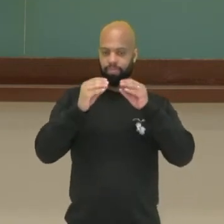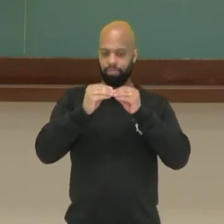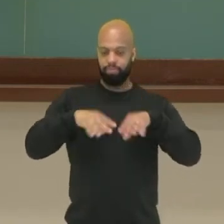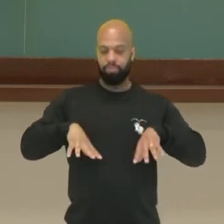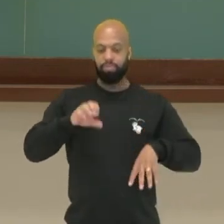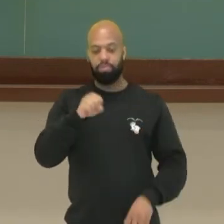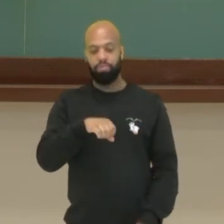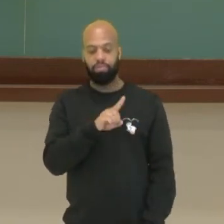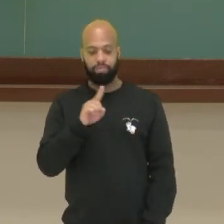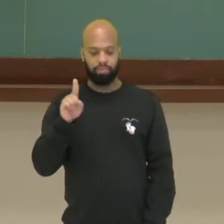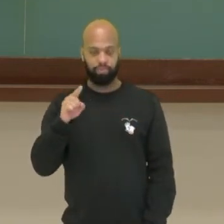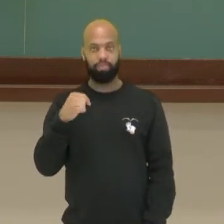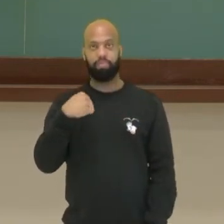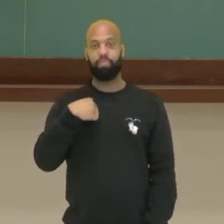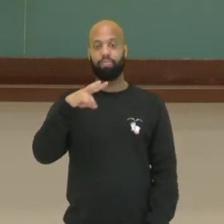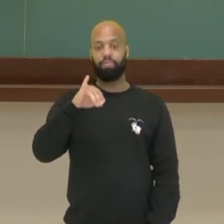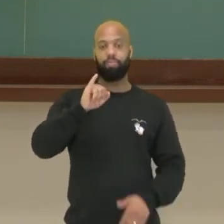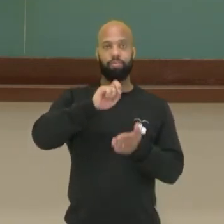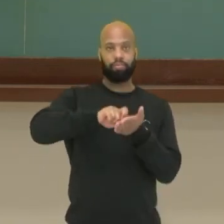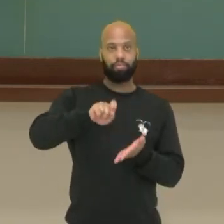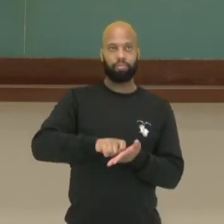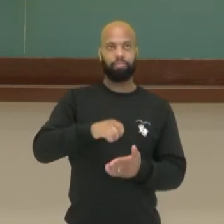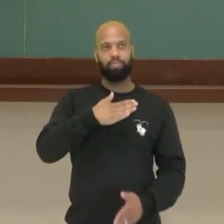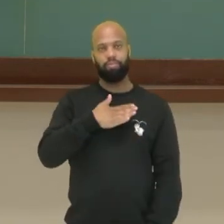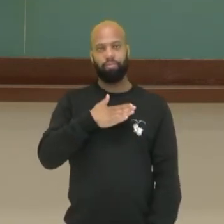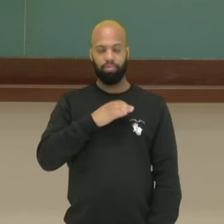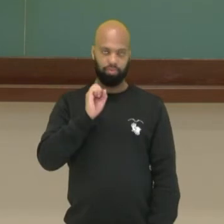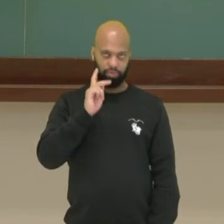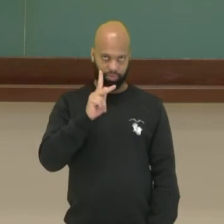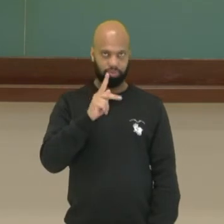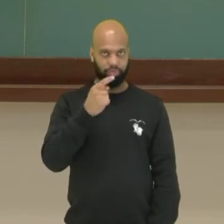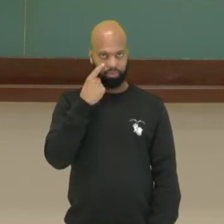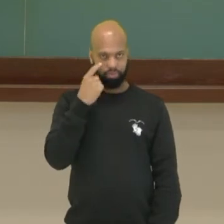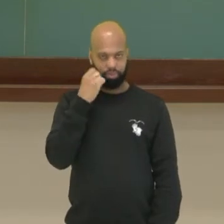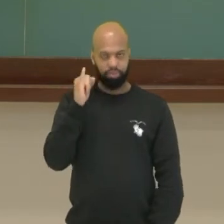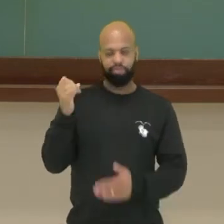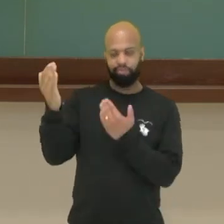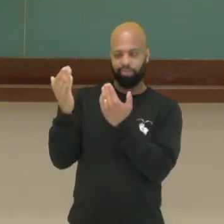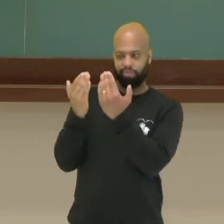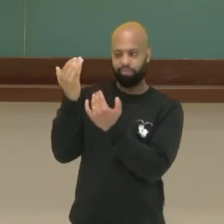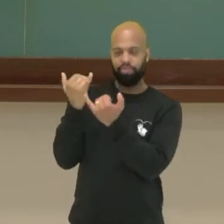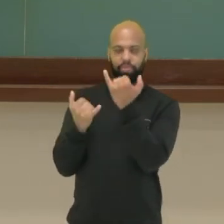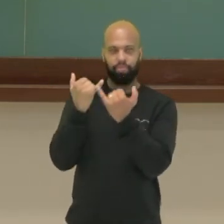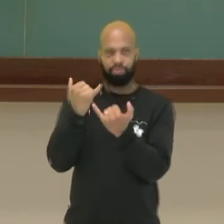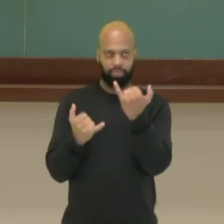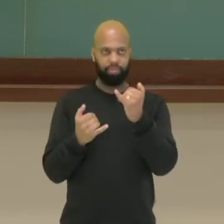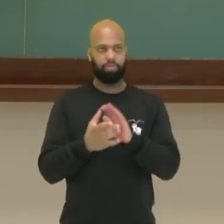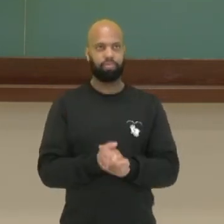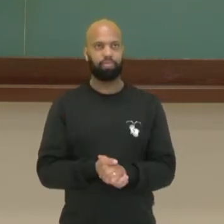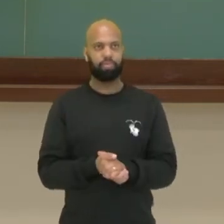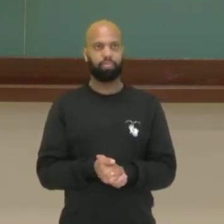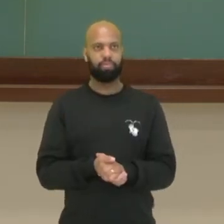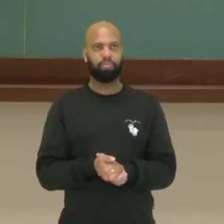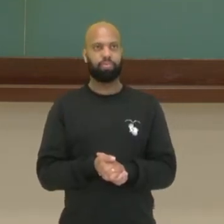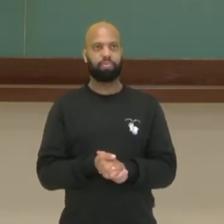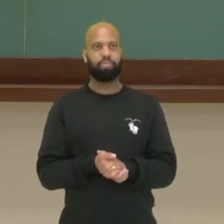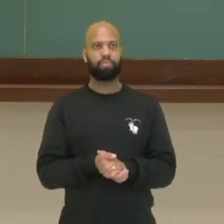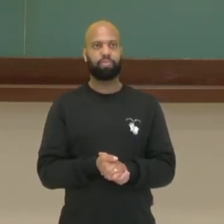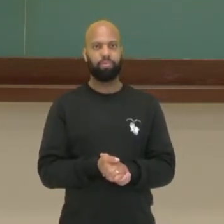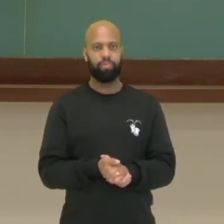não. Eu vou escrever a minha aqui. Vejam lá se está parecido aí ou não. Vamos corrigir,